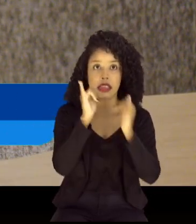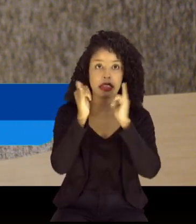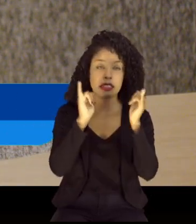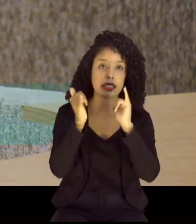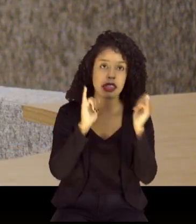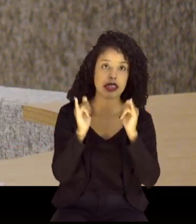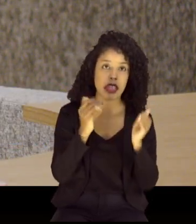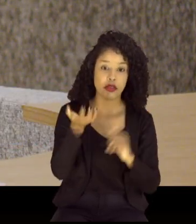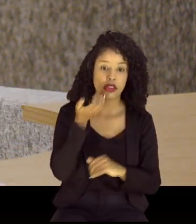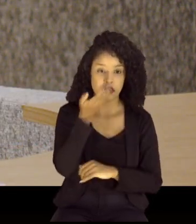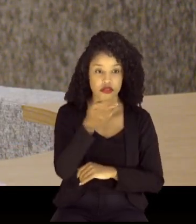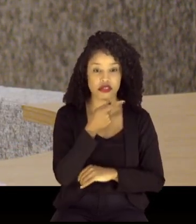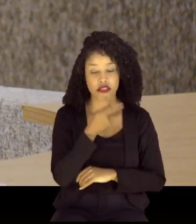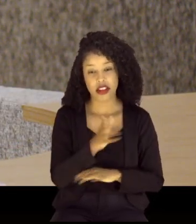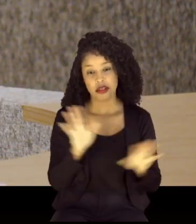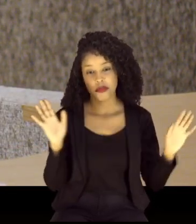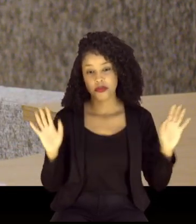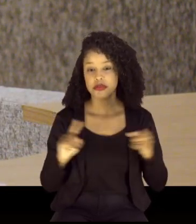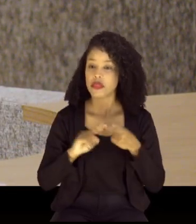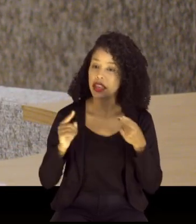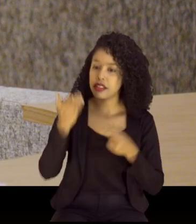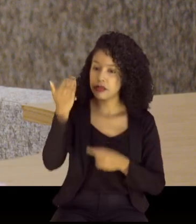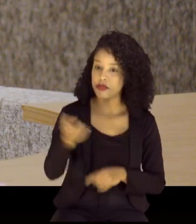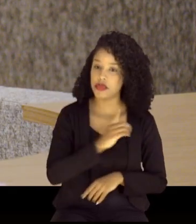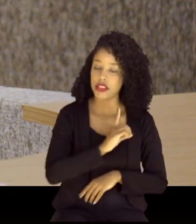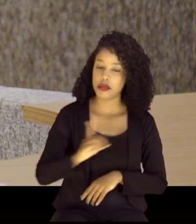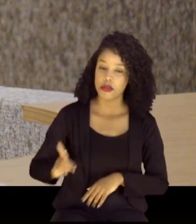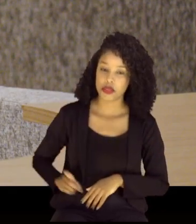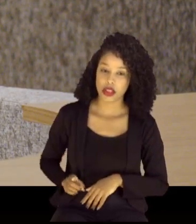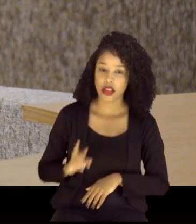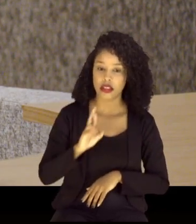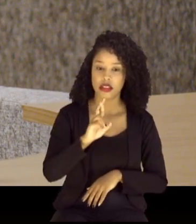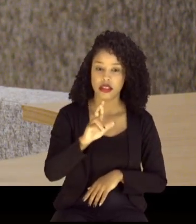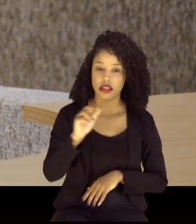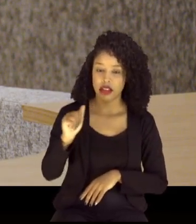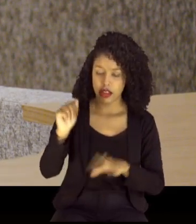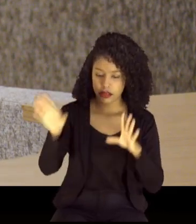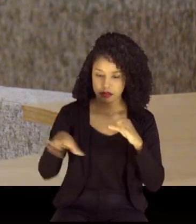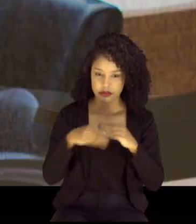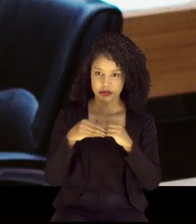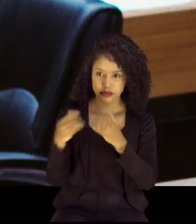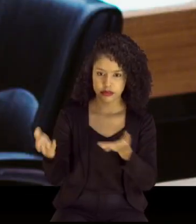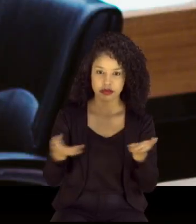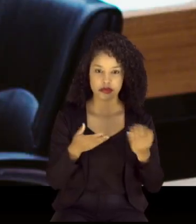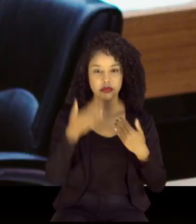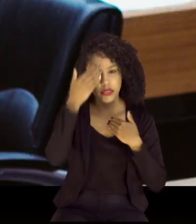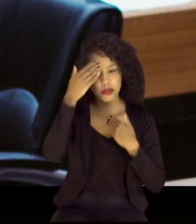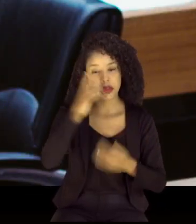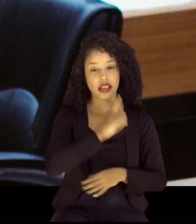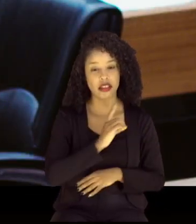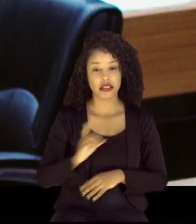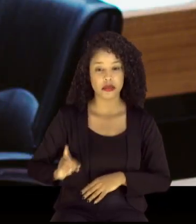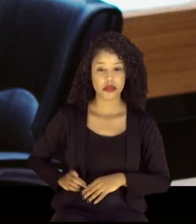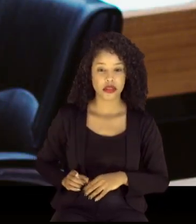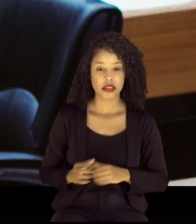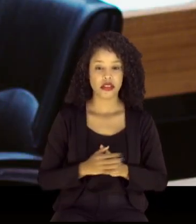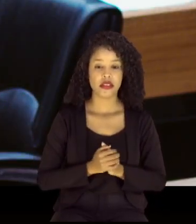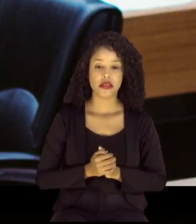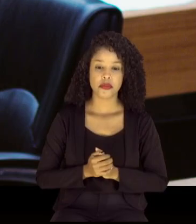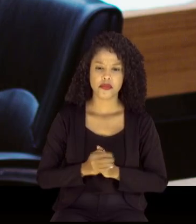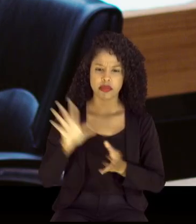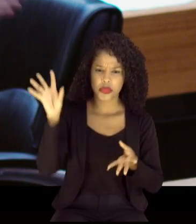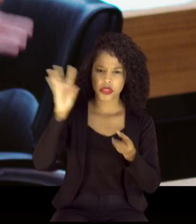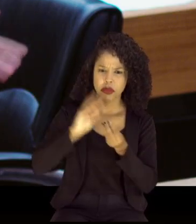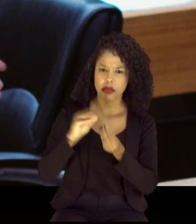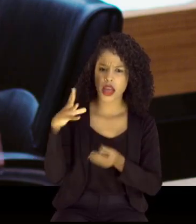aqui desenvolver. Mas concedo a parte ao deputado Renato Antunes. Obrigado, deputado Feitosa. Serei breve. E já, o